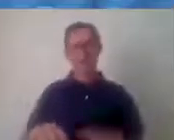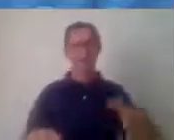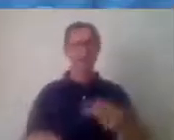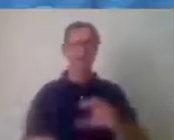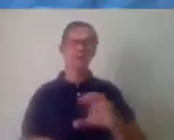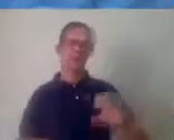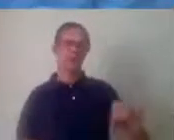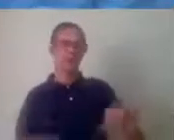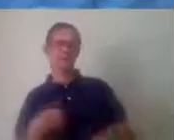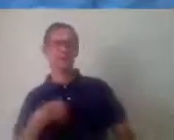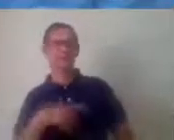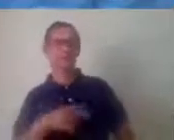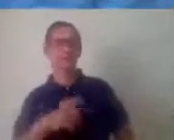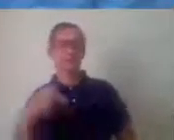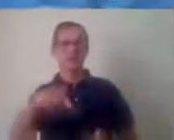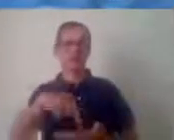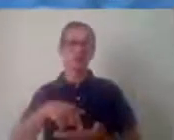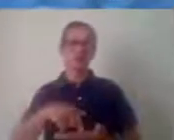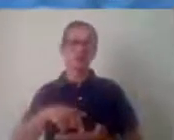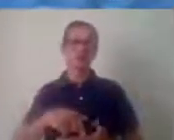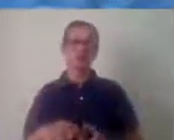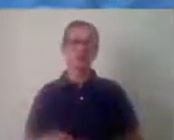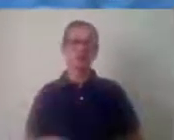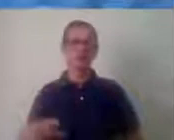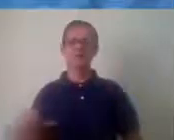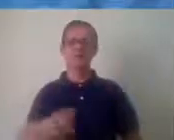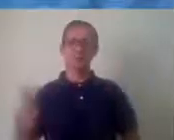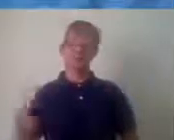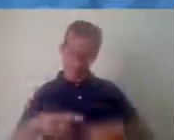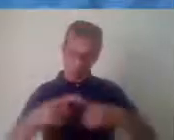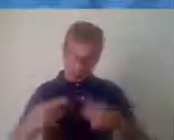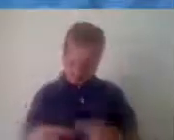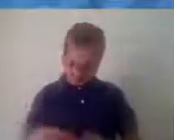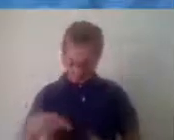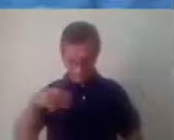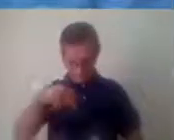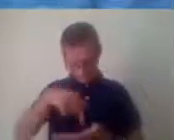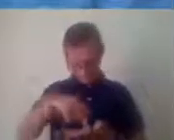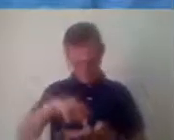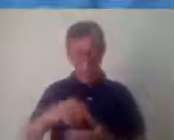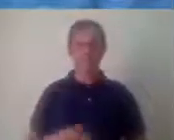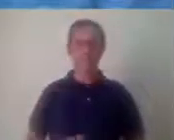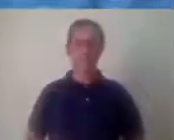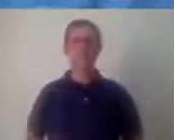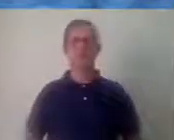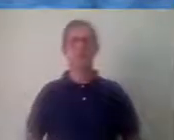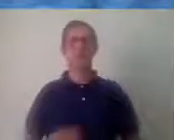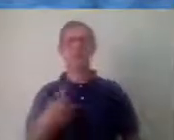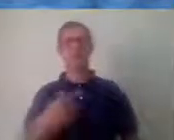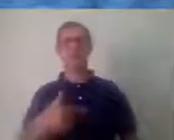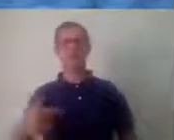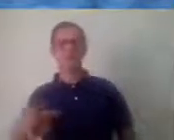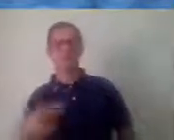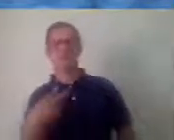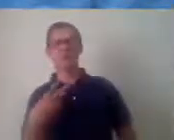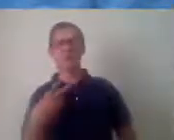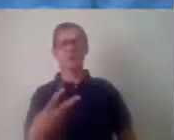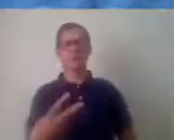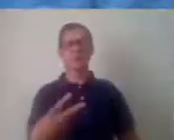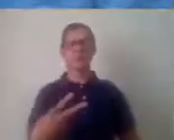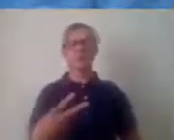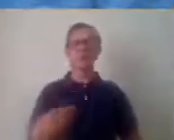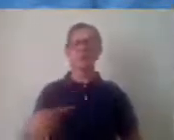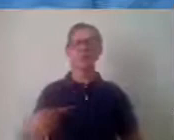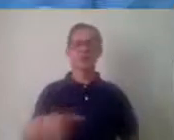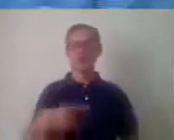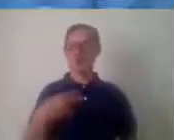do que 0, eu tenho um ponto de máximo local. Então, aquele ponto 1,5, 2... menos